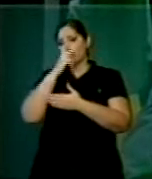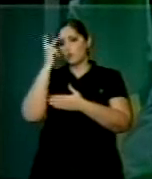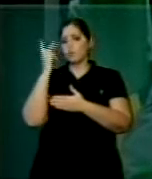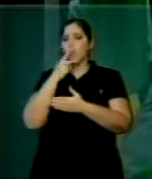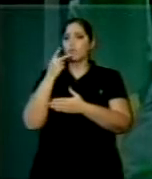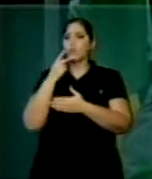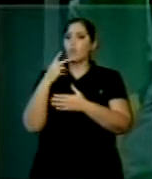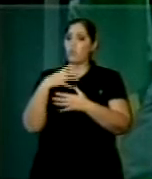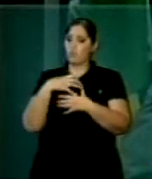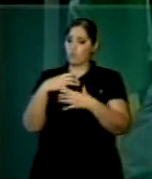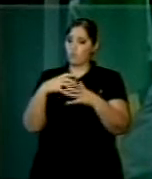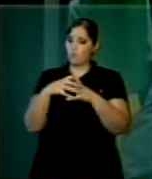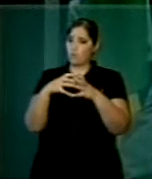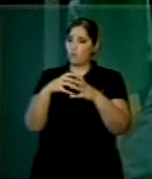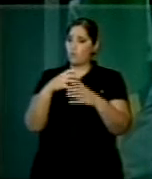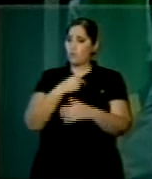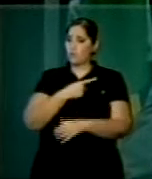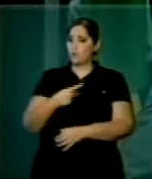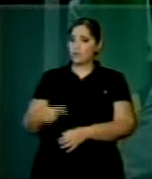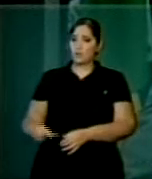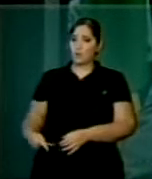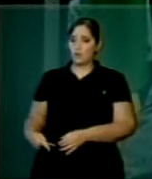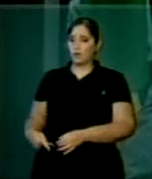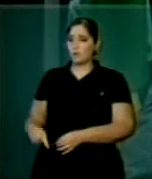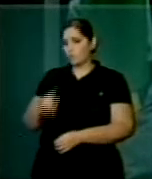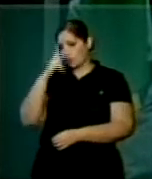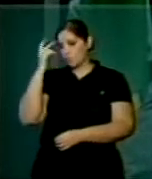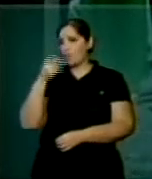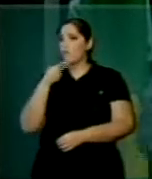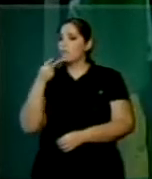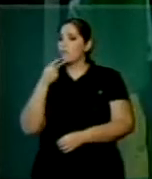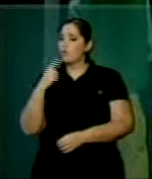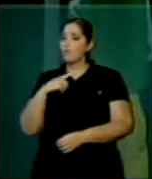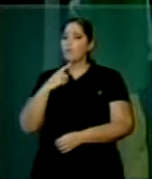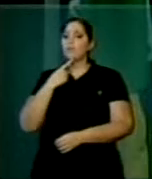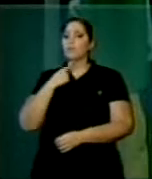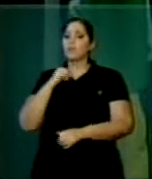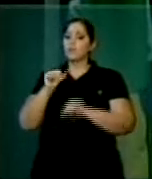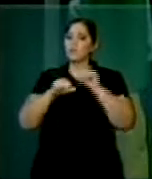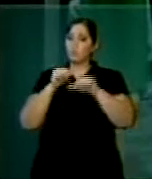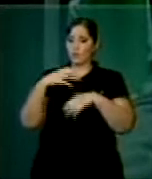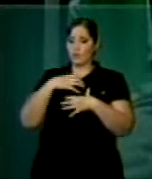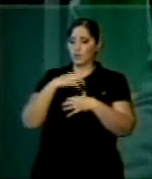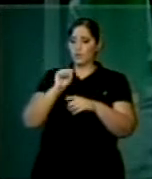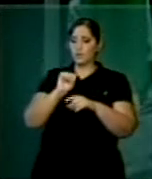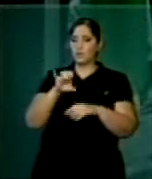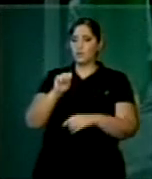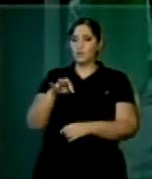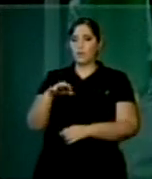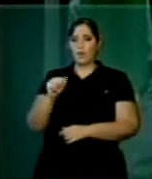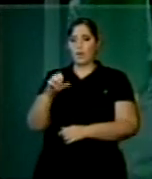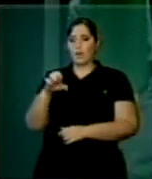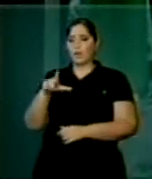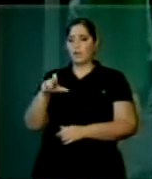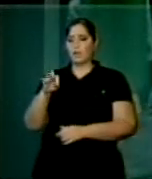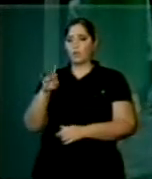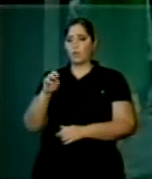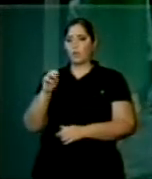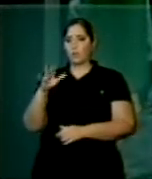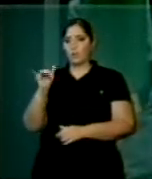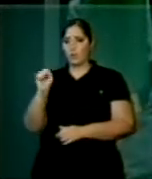da República, foi anunciada a intenção de se transformar o sistema Eletrobras numa grande